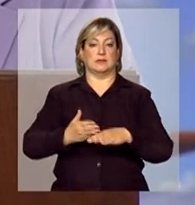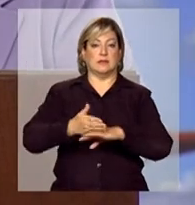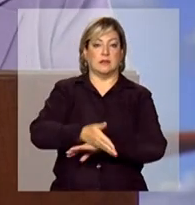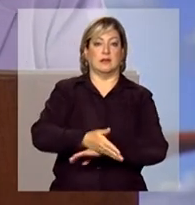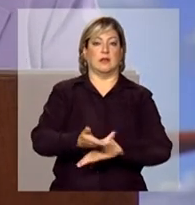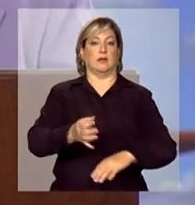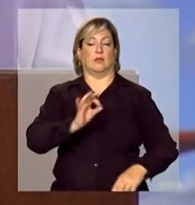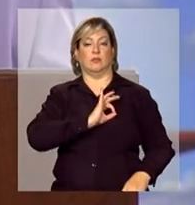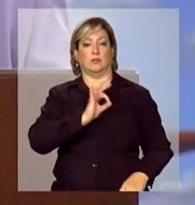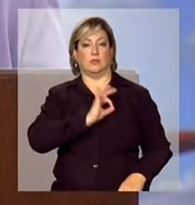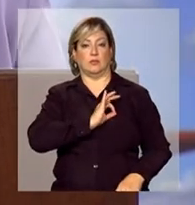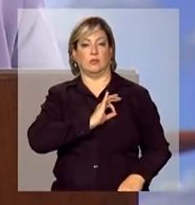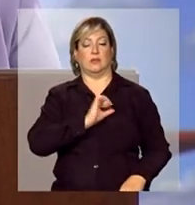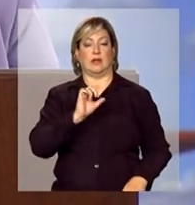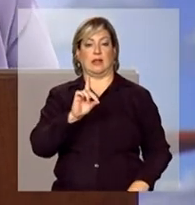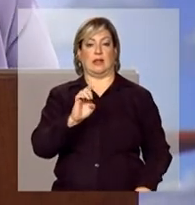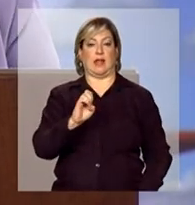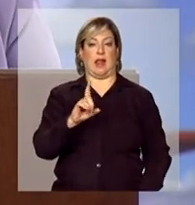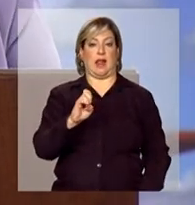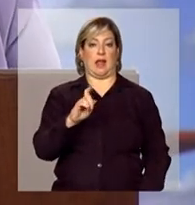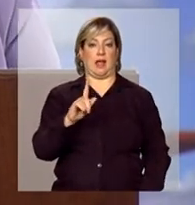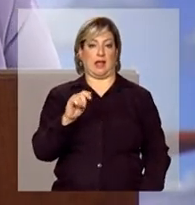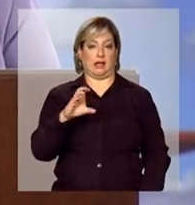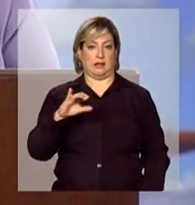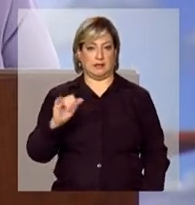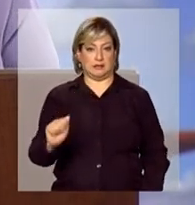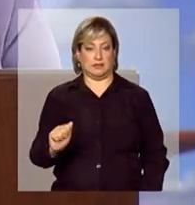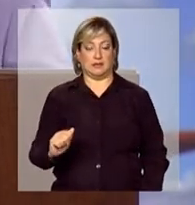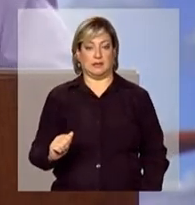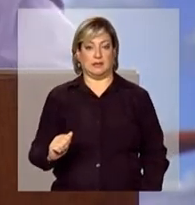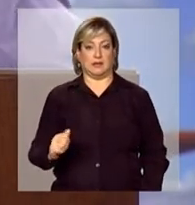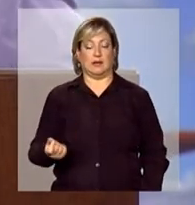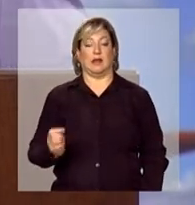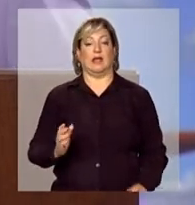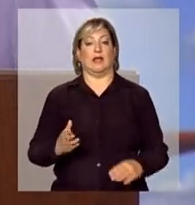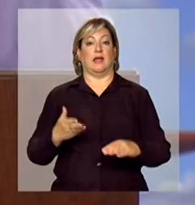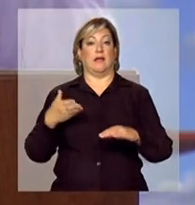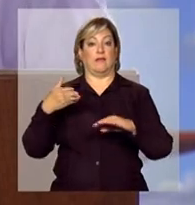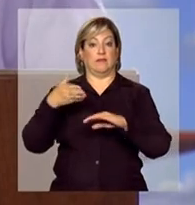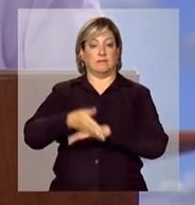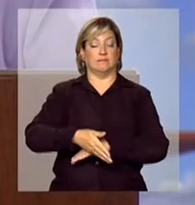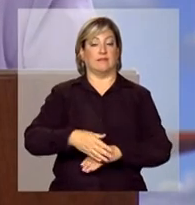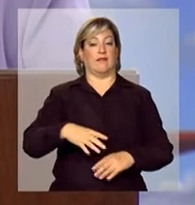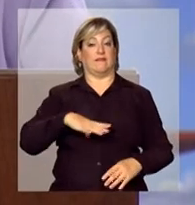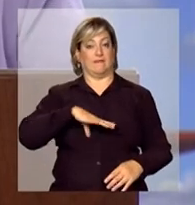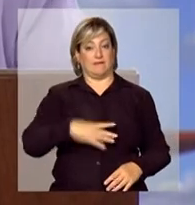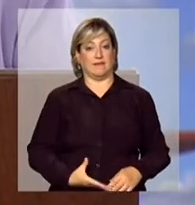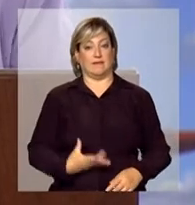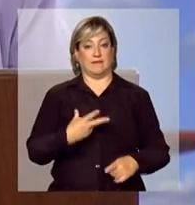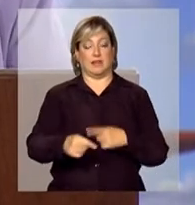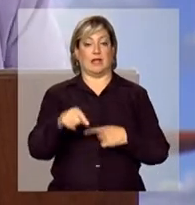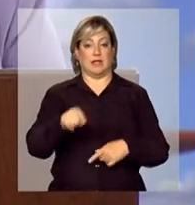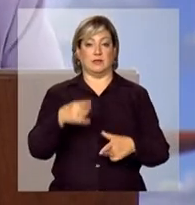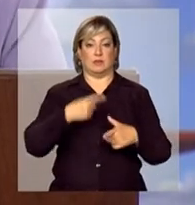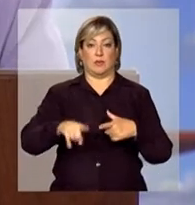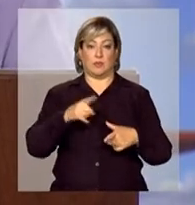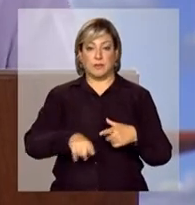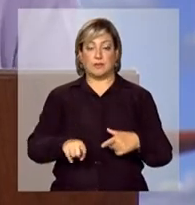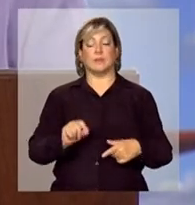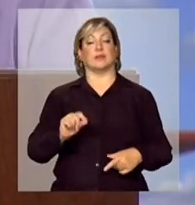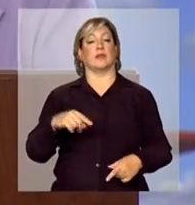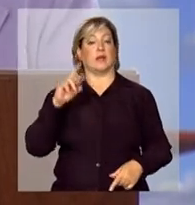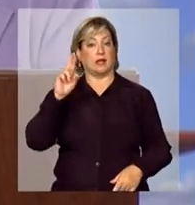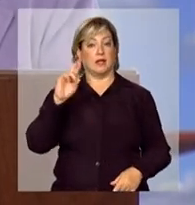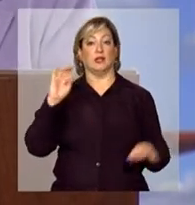delegacias enfrentar a violência contra as mulheres é uma responsabilidade de todos o acordo de